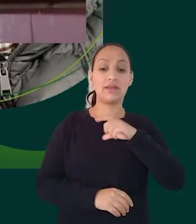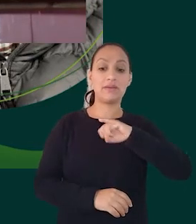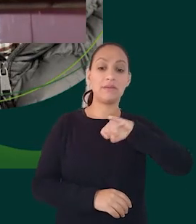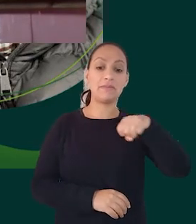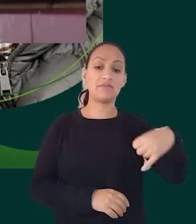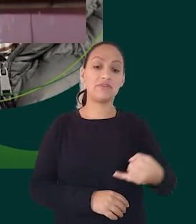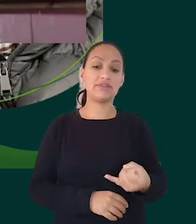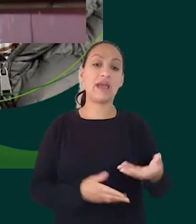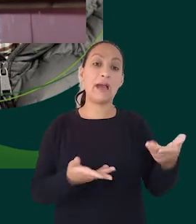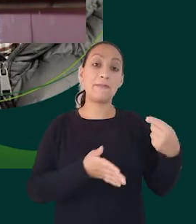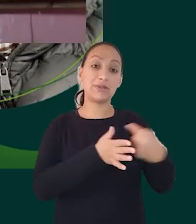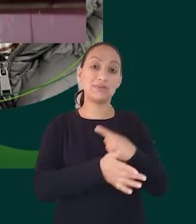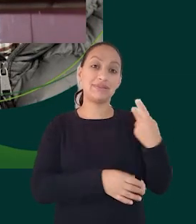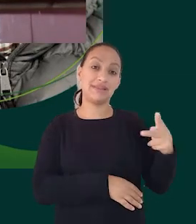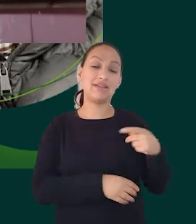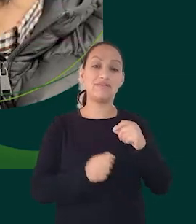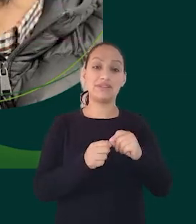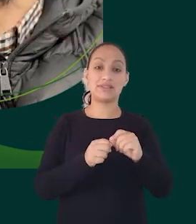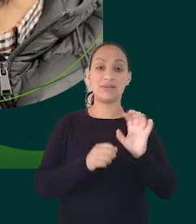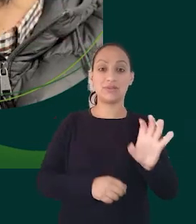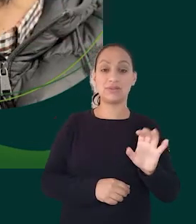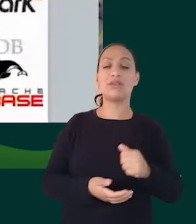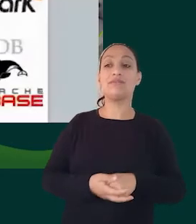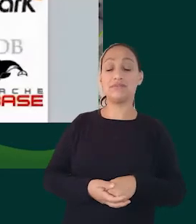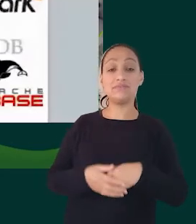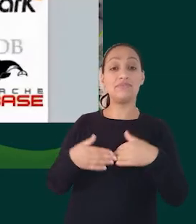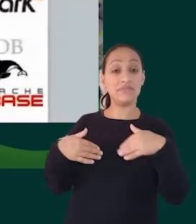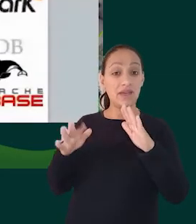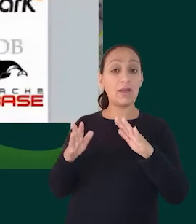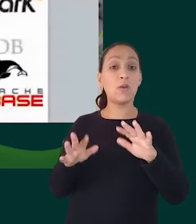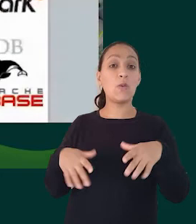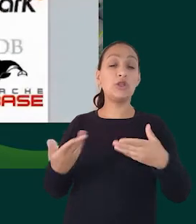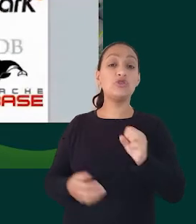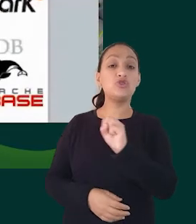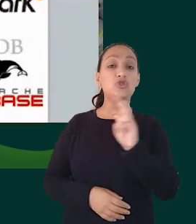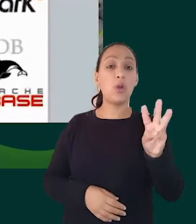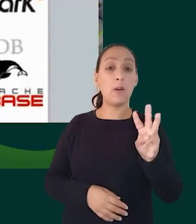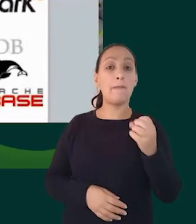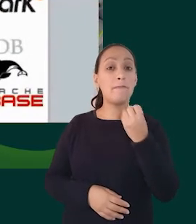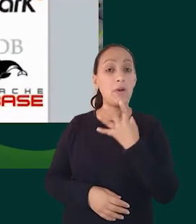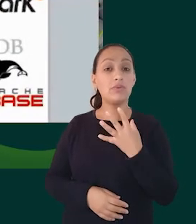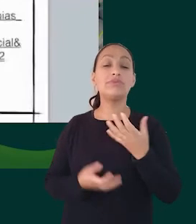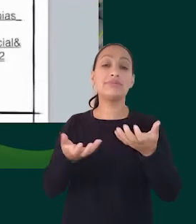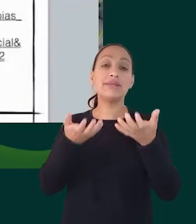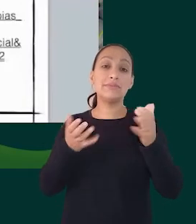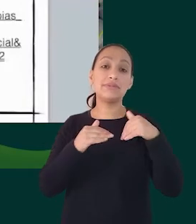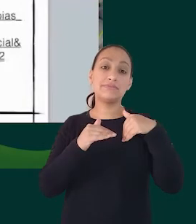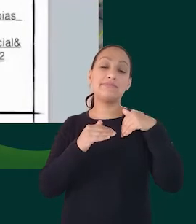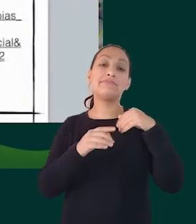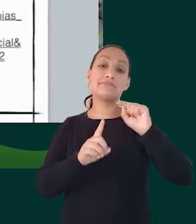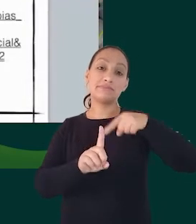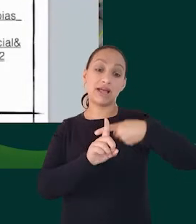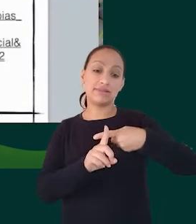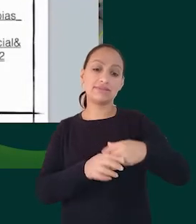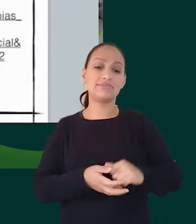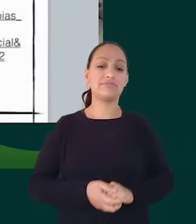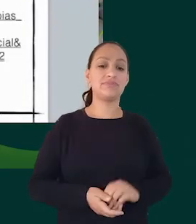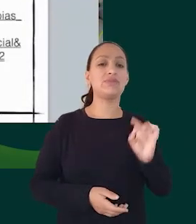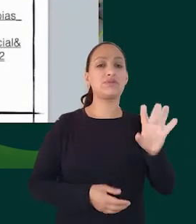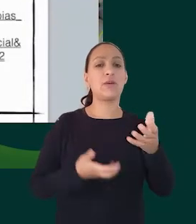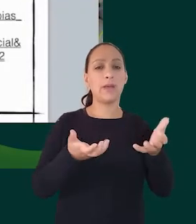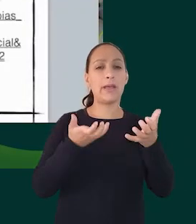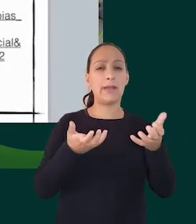isso. Vai lá, porque quando o show é bom, a gente pede bis. Não, eu só queria aproveitar,